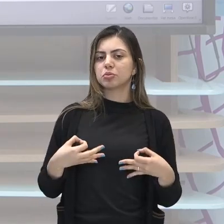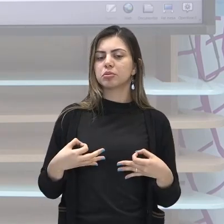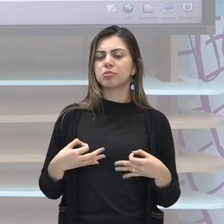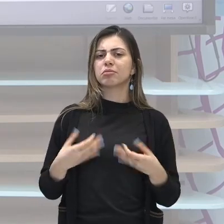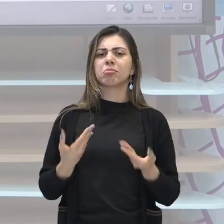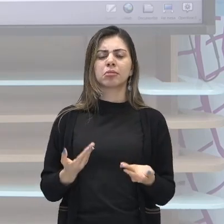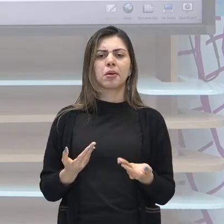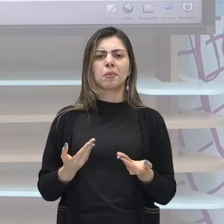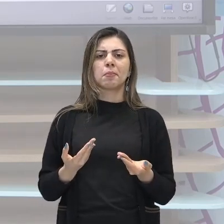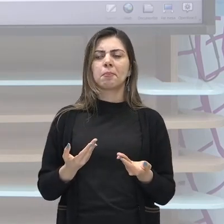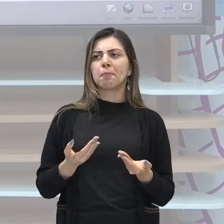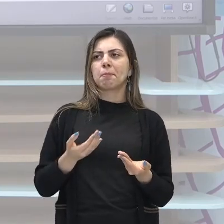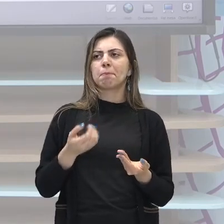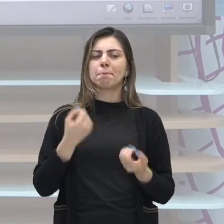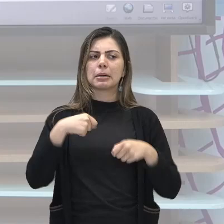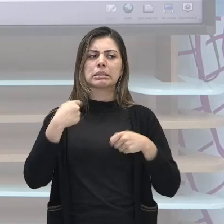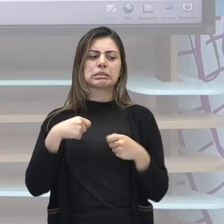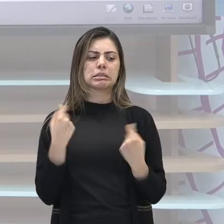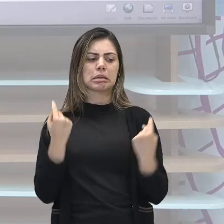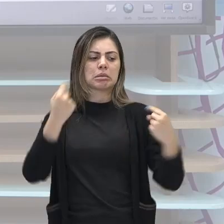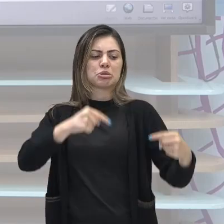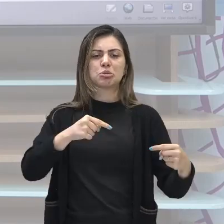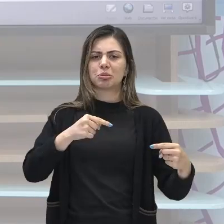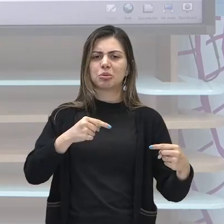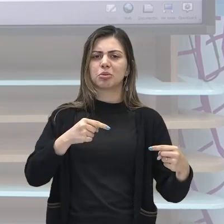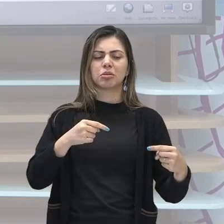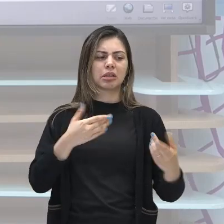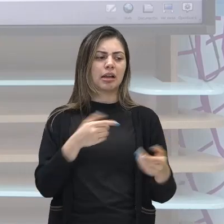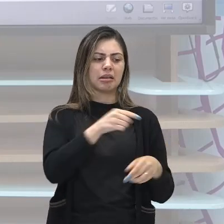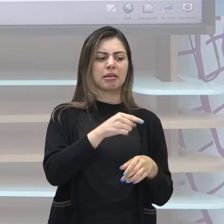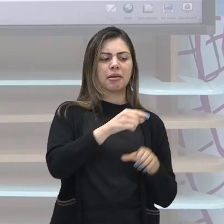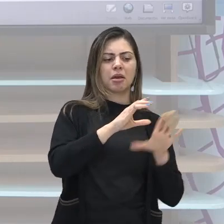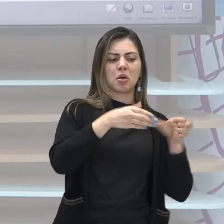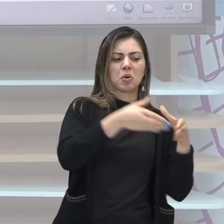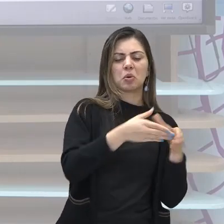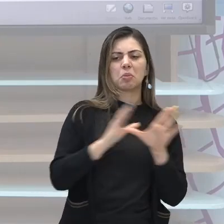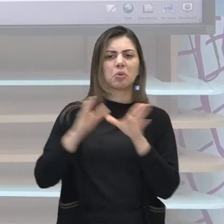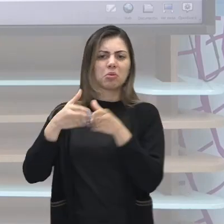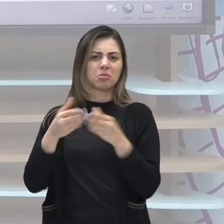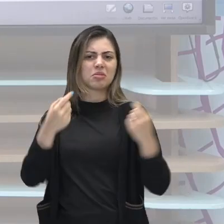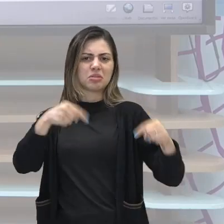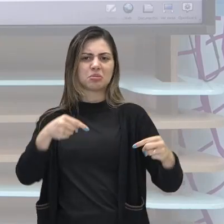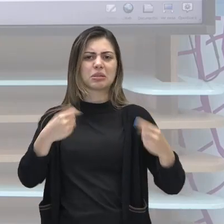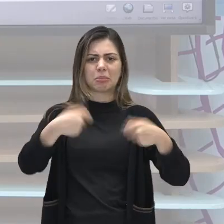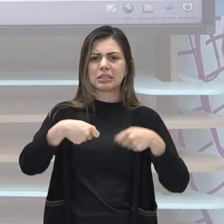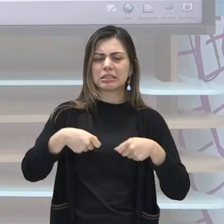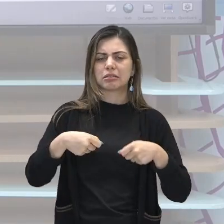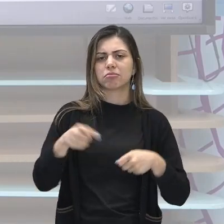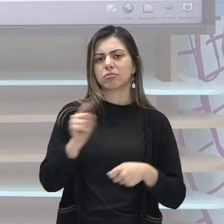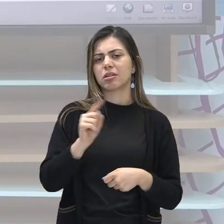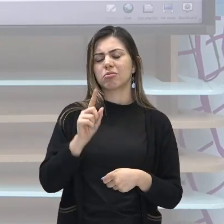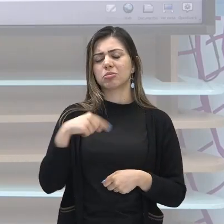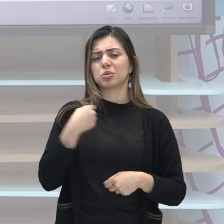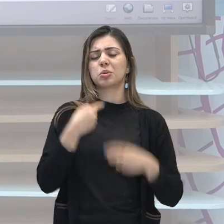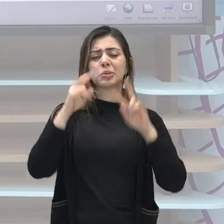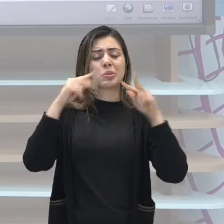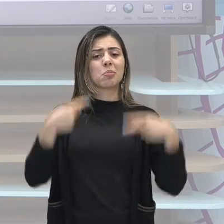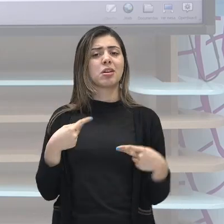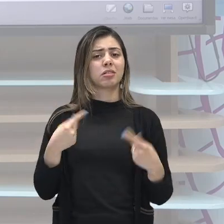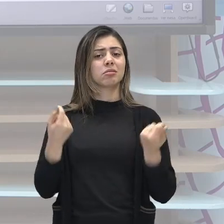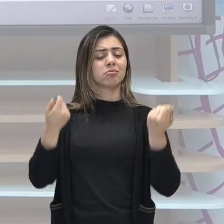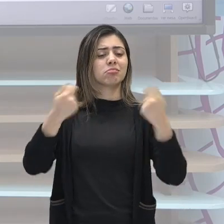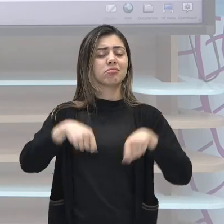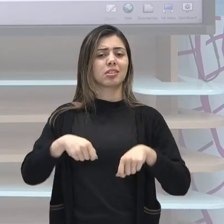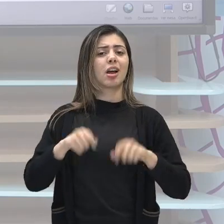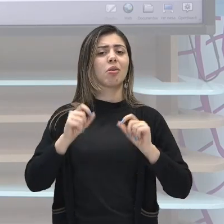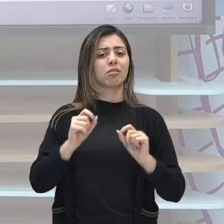Não necessariamente um precisa ter para o outro não ter nada. Os seres humanos, nós temos a capacidade,